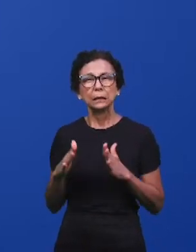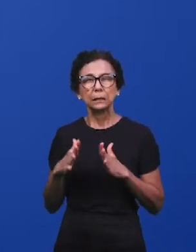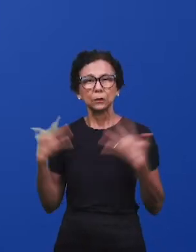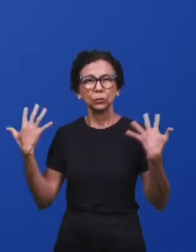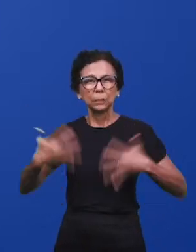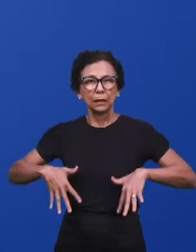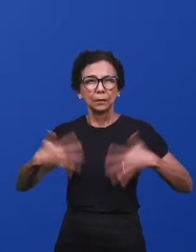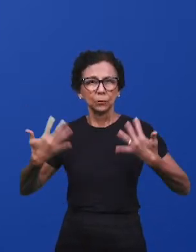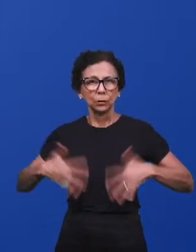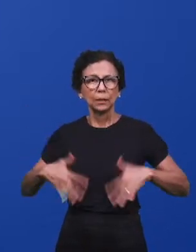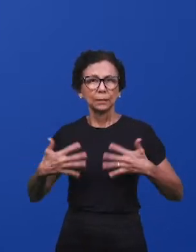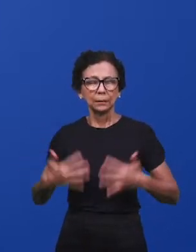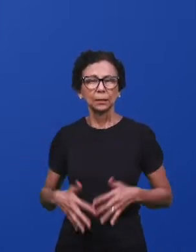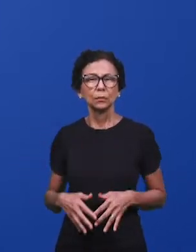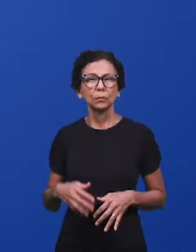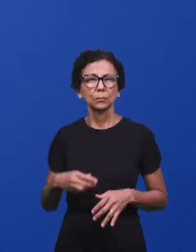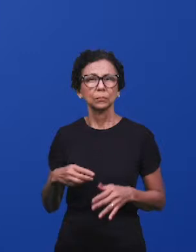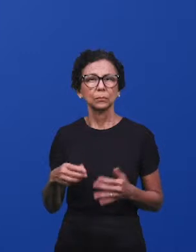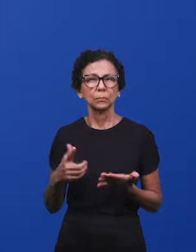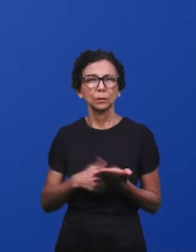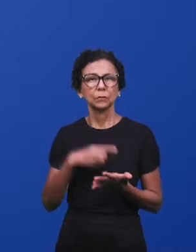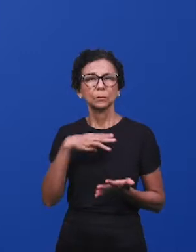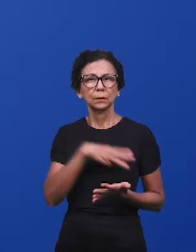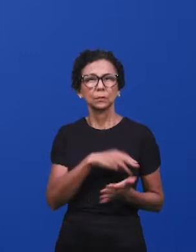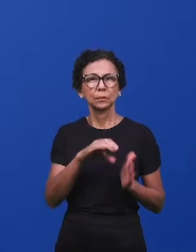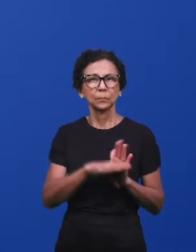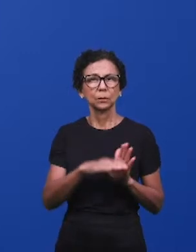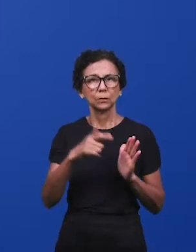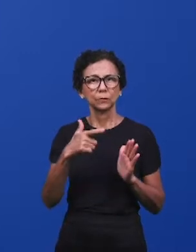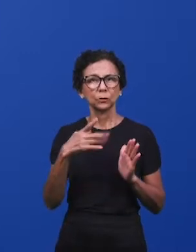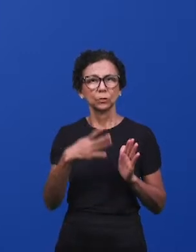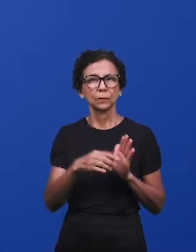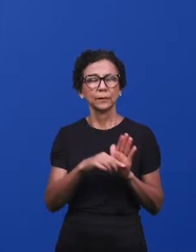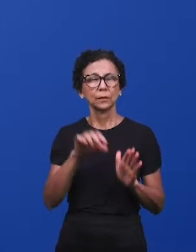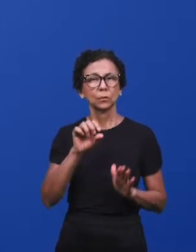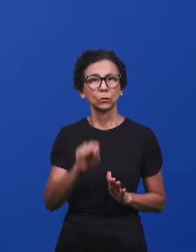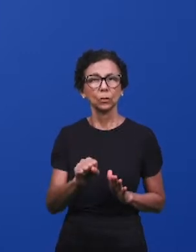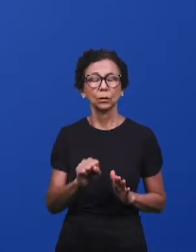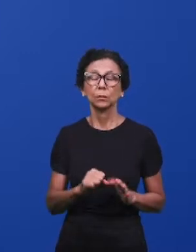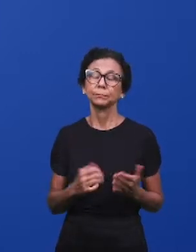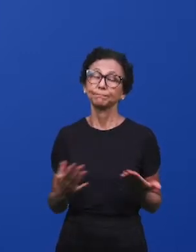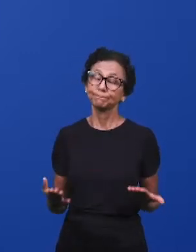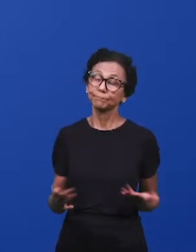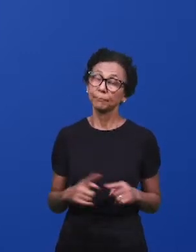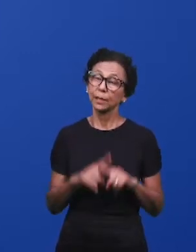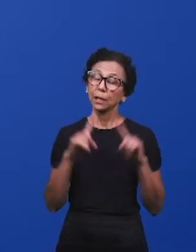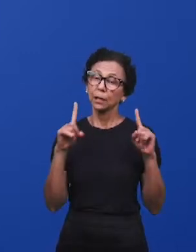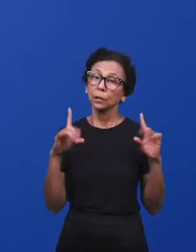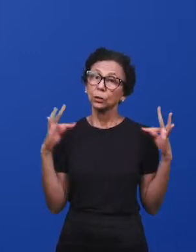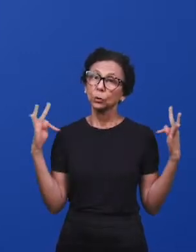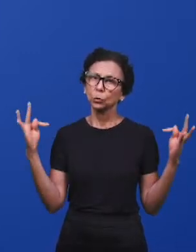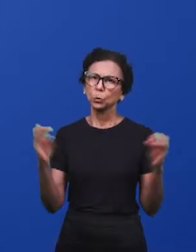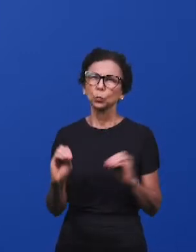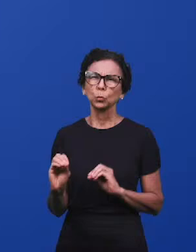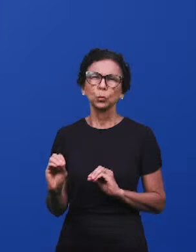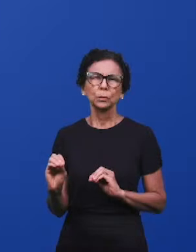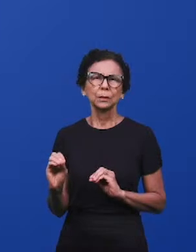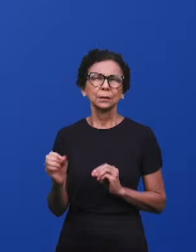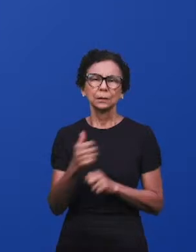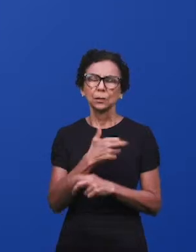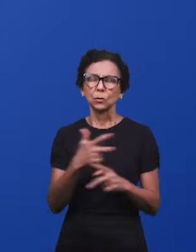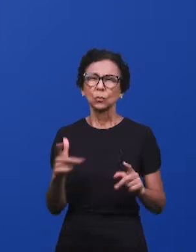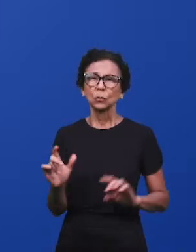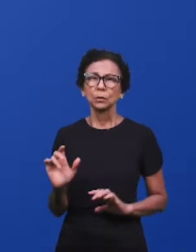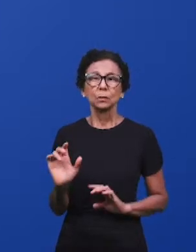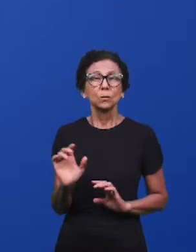capítulo 24, versículo 8, que diz assim: mas todas essas coisas são o princípio de dores.